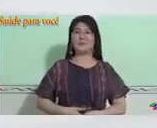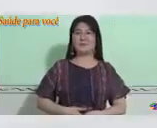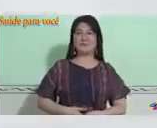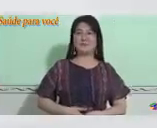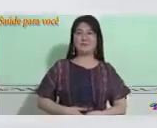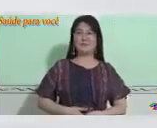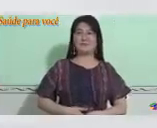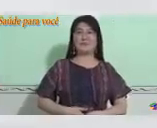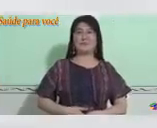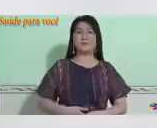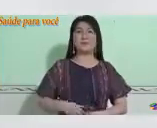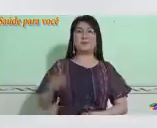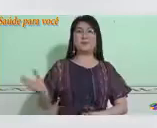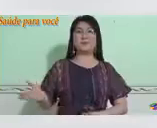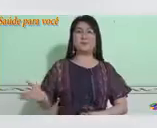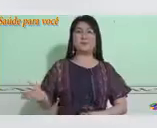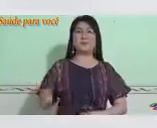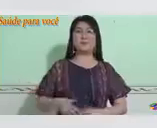Acento circunflexo